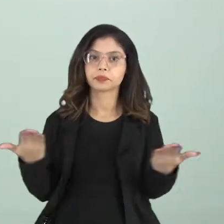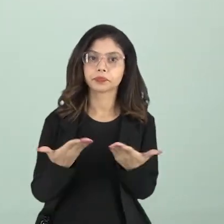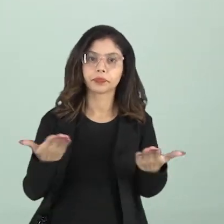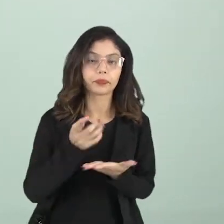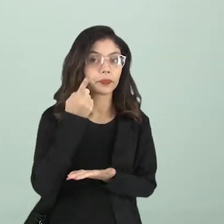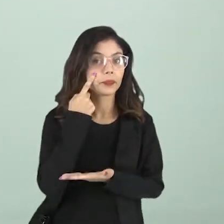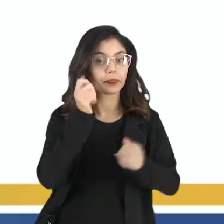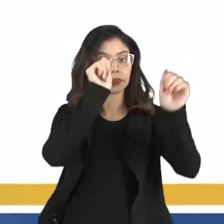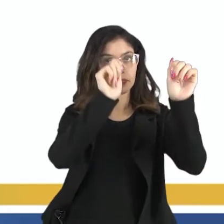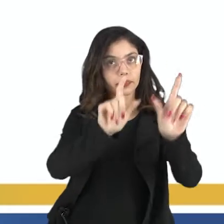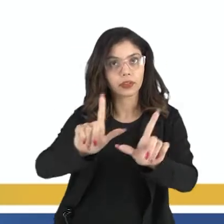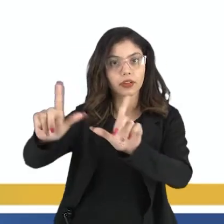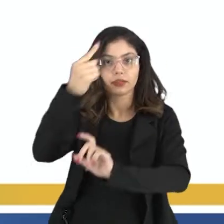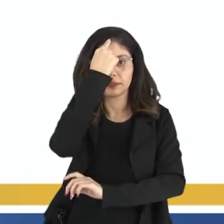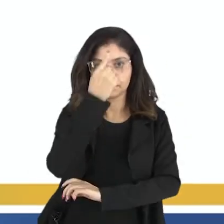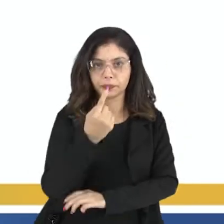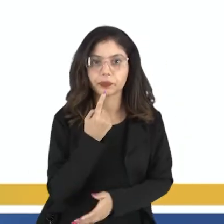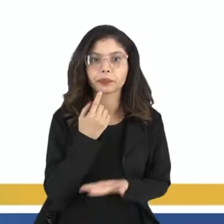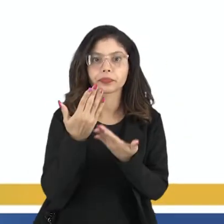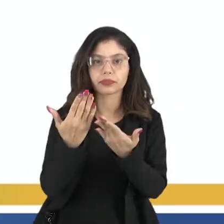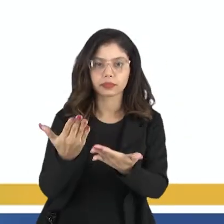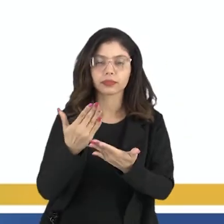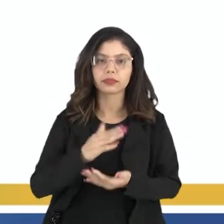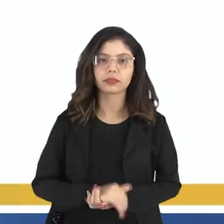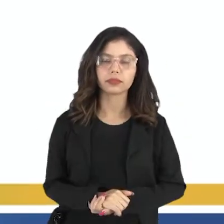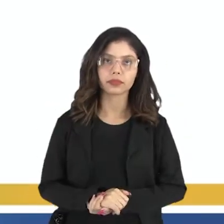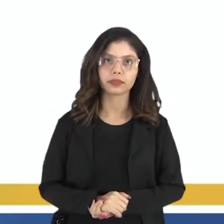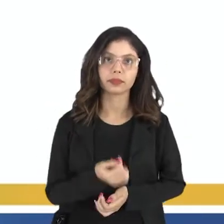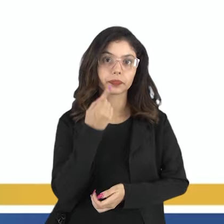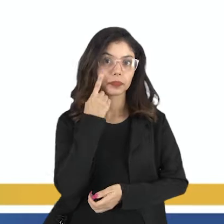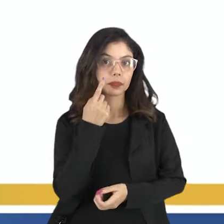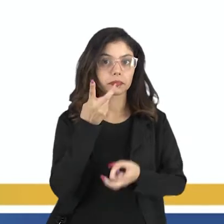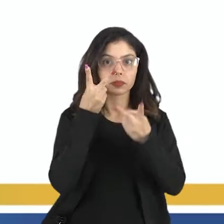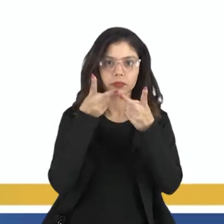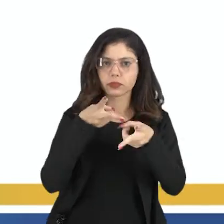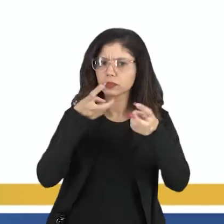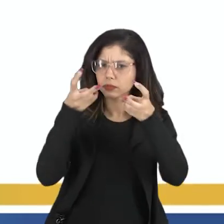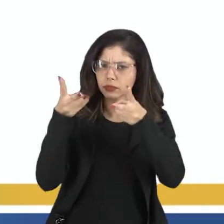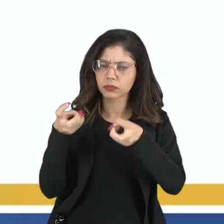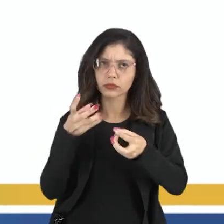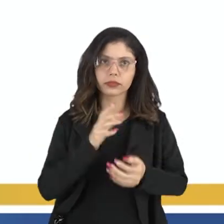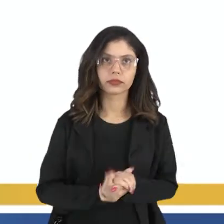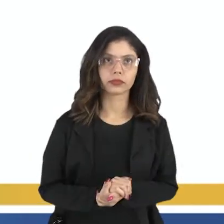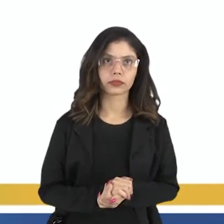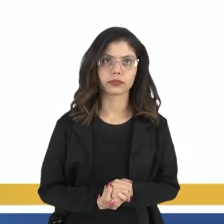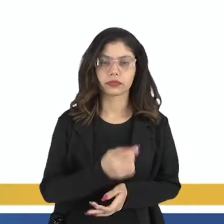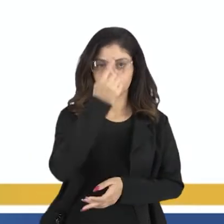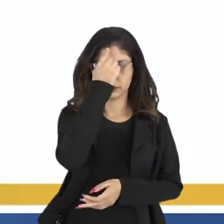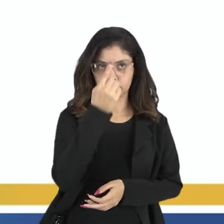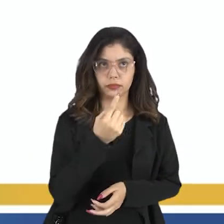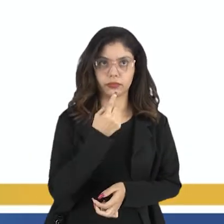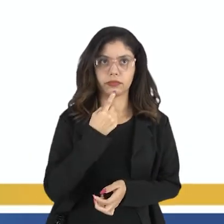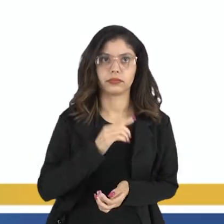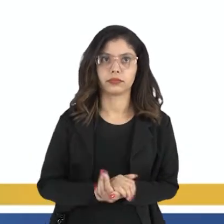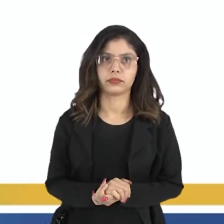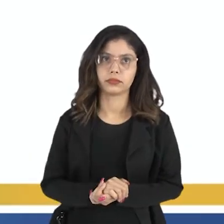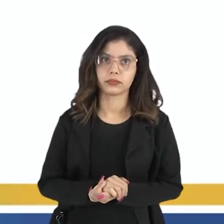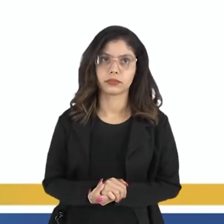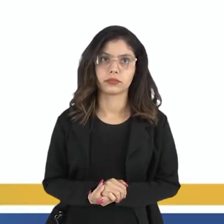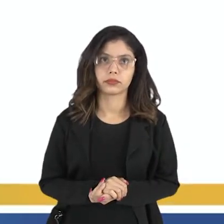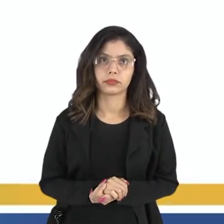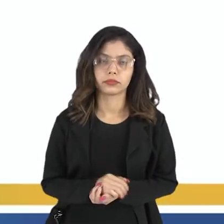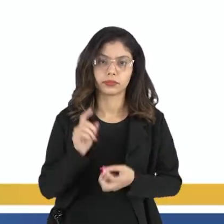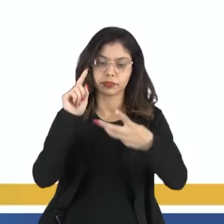vocês visualizem em tela e vocês podem observar a figura, a